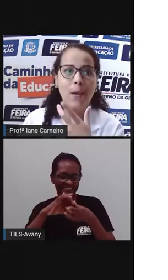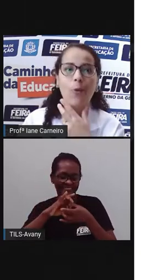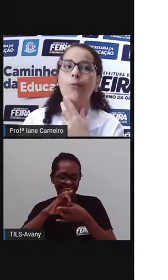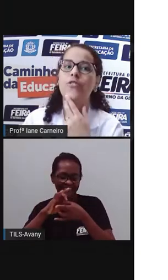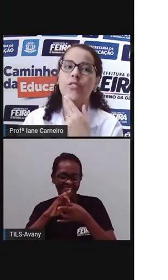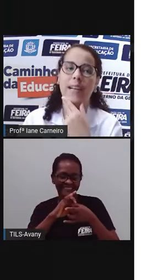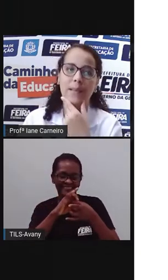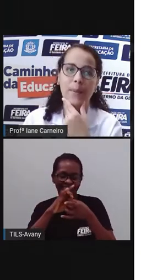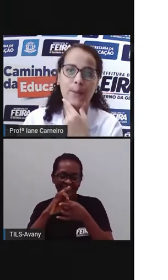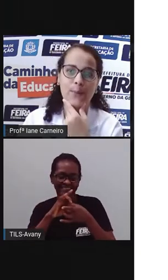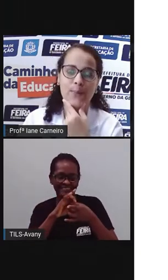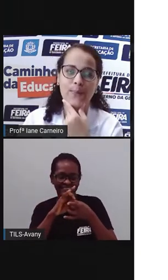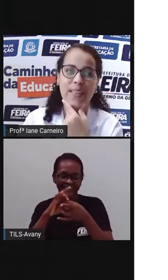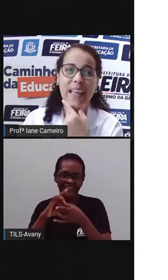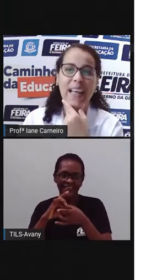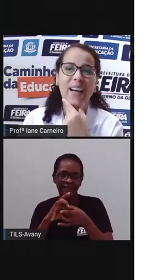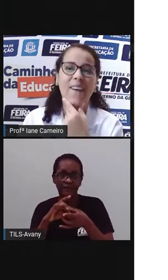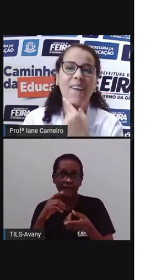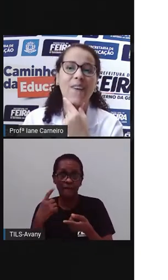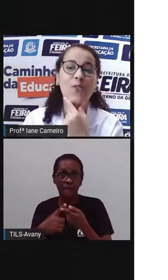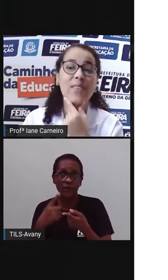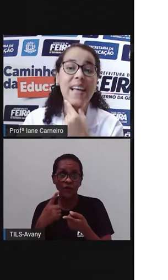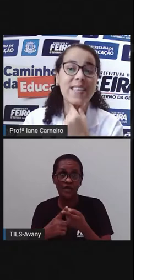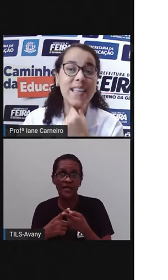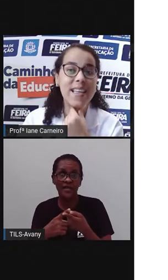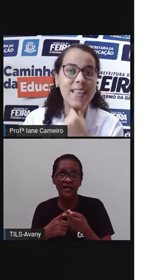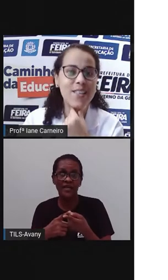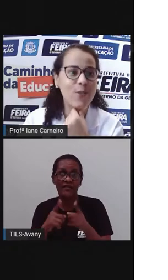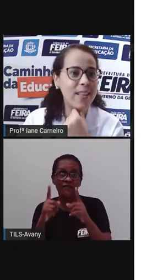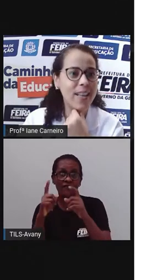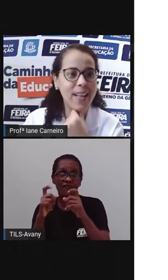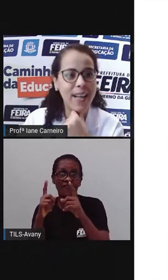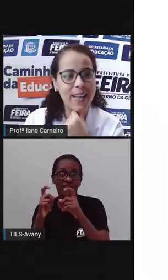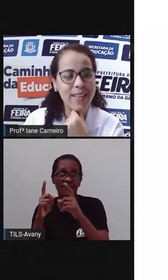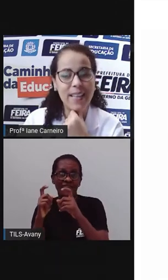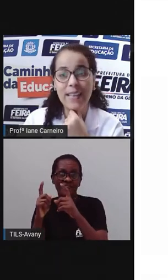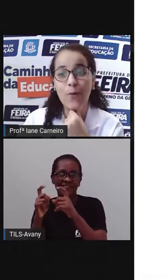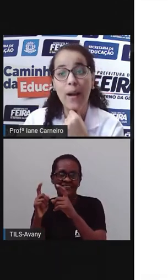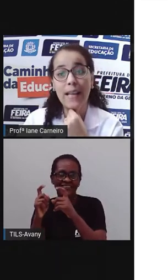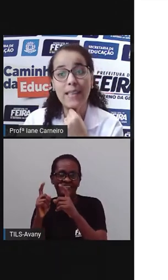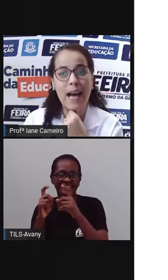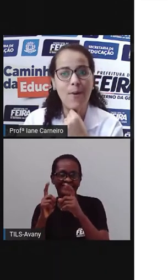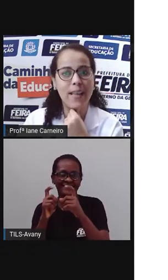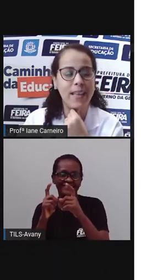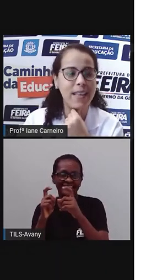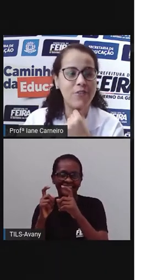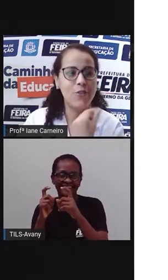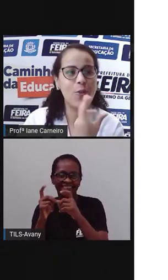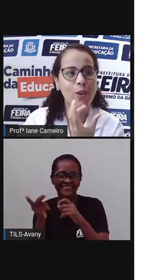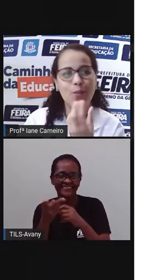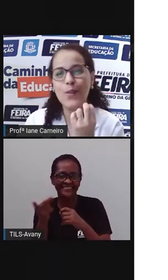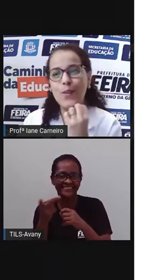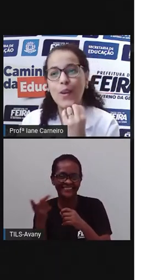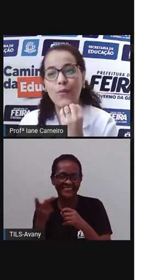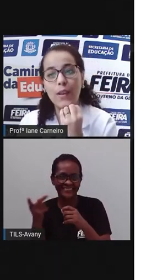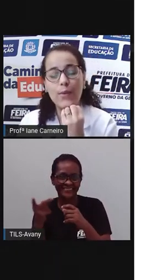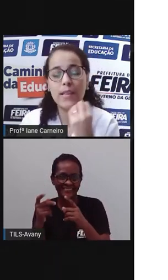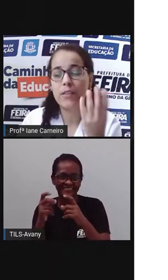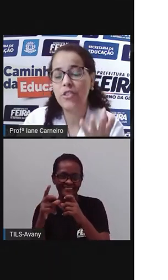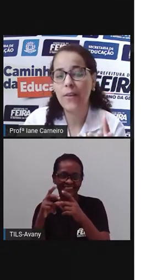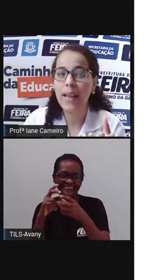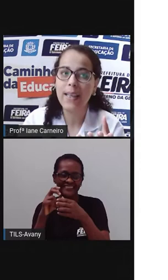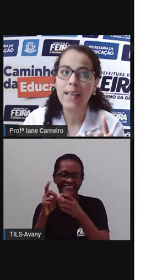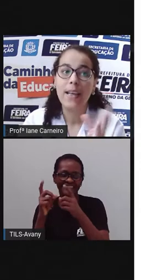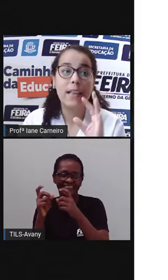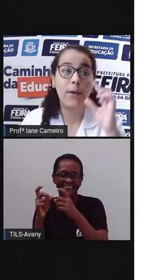a perceber que é um convite de casamento o o o desenho que tem nele né Tem um casal aqui né de noivos noivinhos